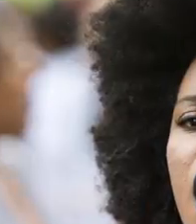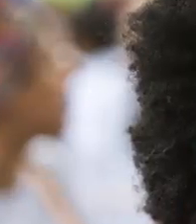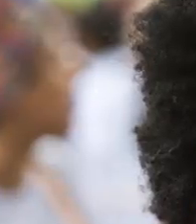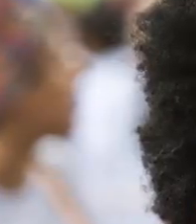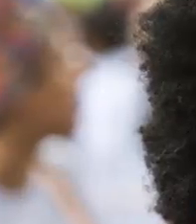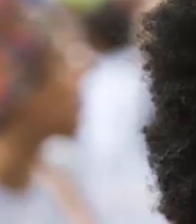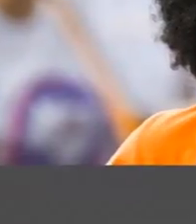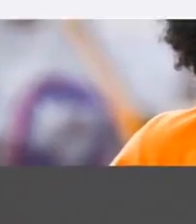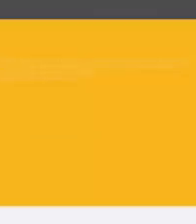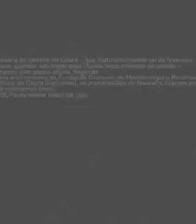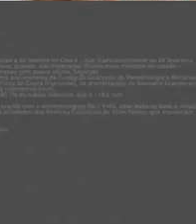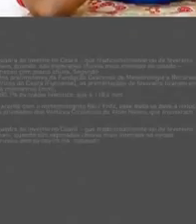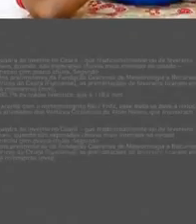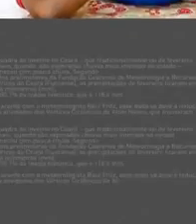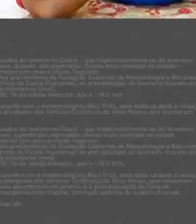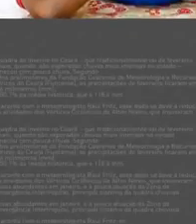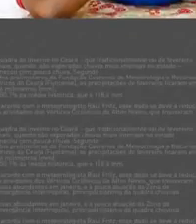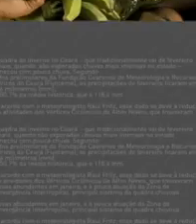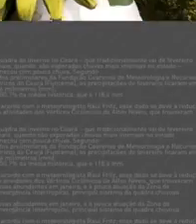to